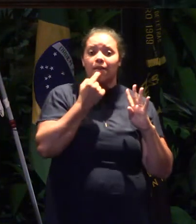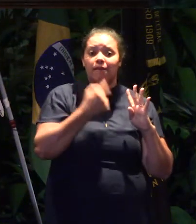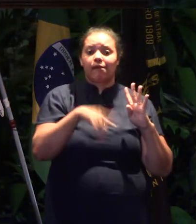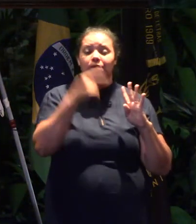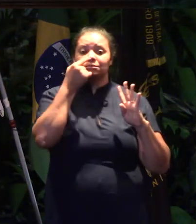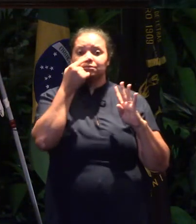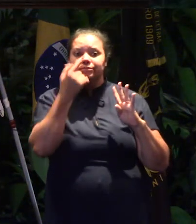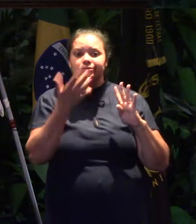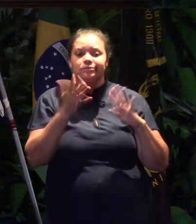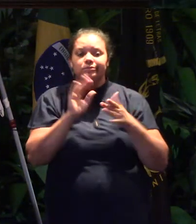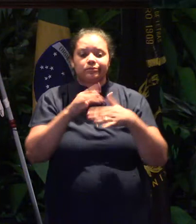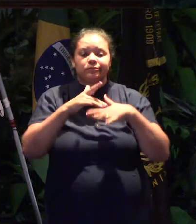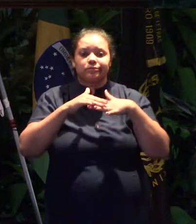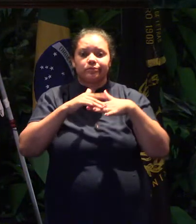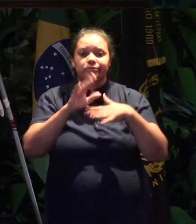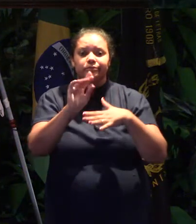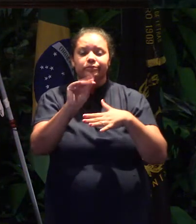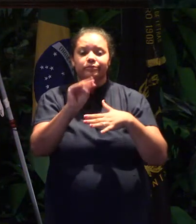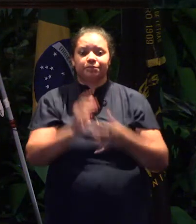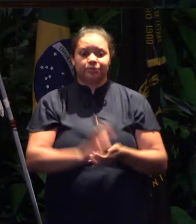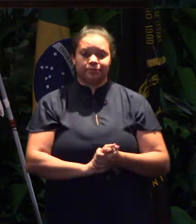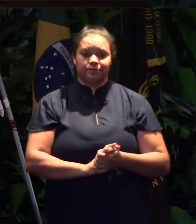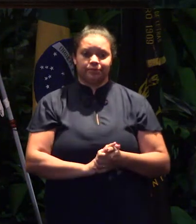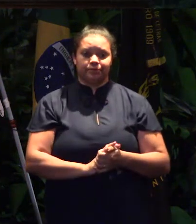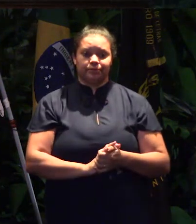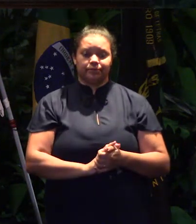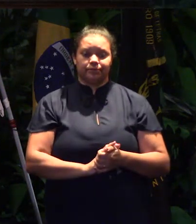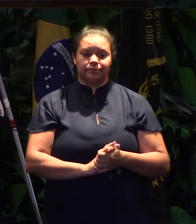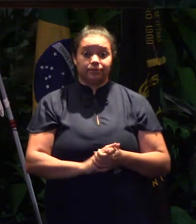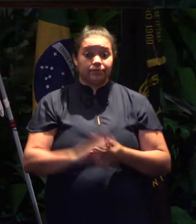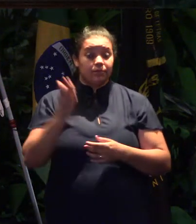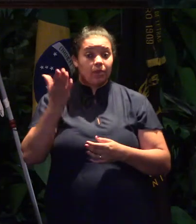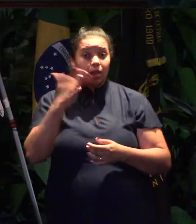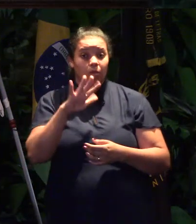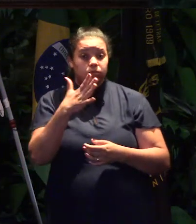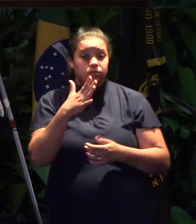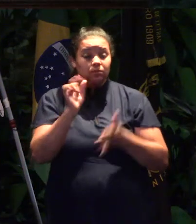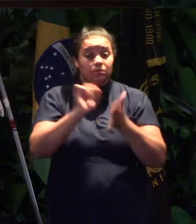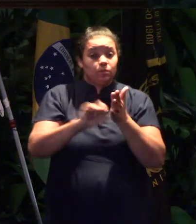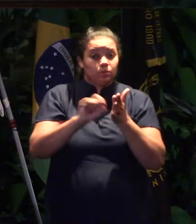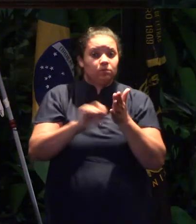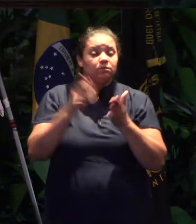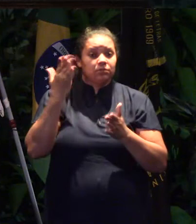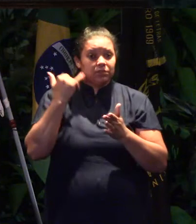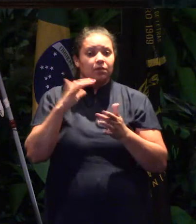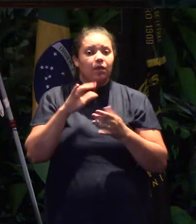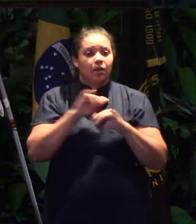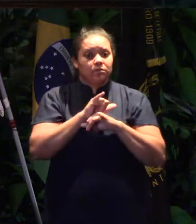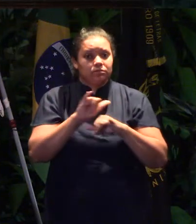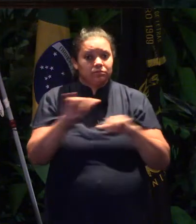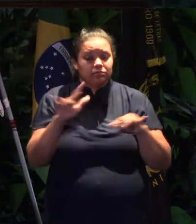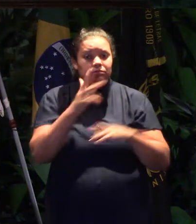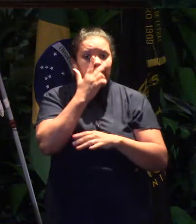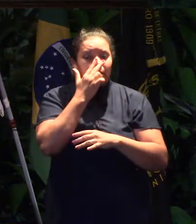Então, essa coisa aí que alguns autores já chamaram de inflação visual também faz com que a gente vá ficando